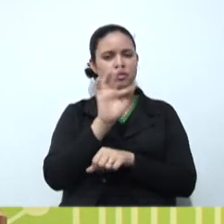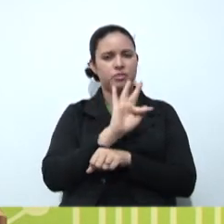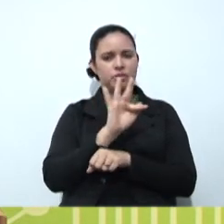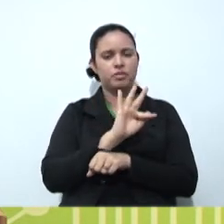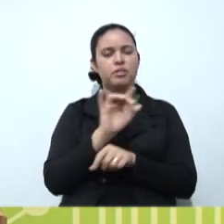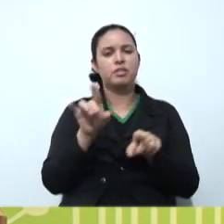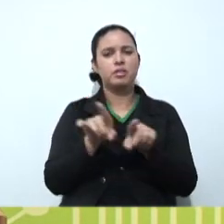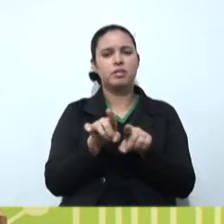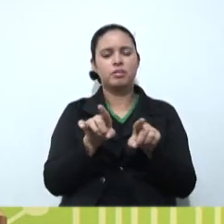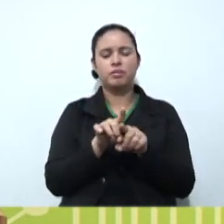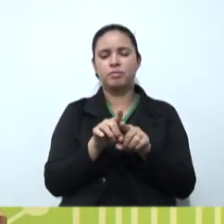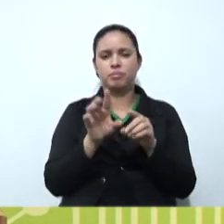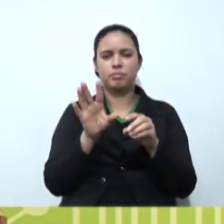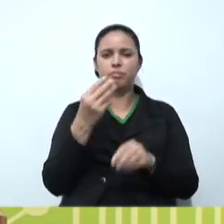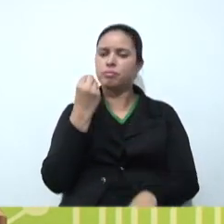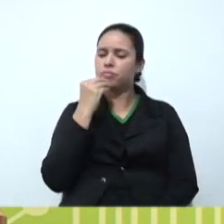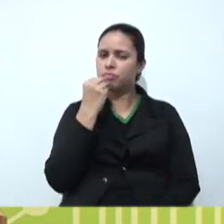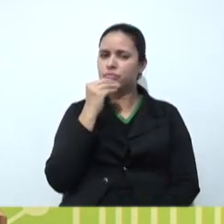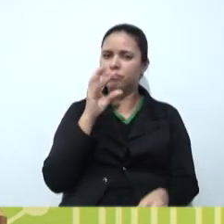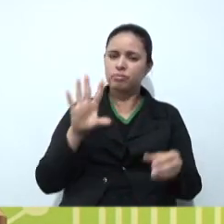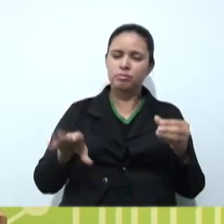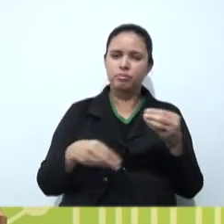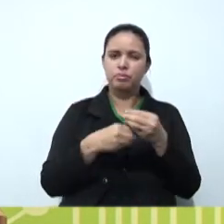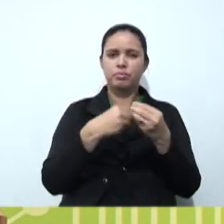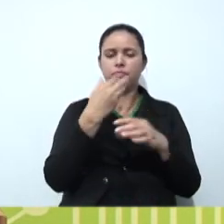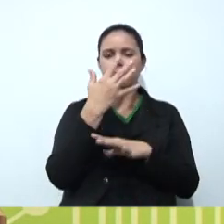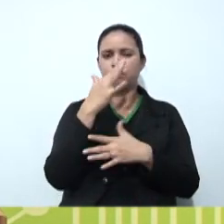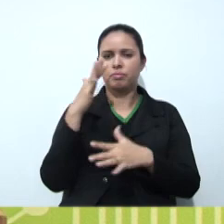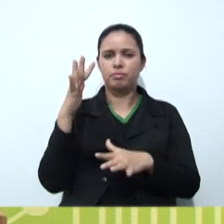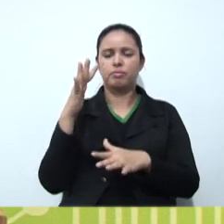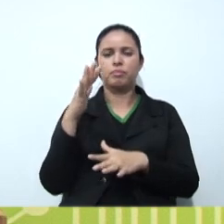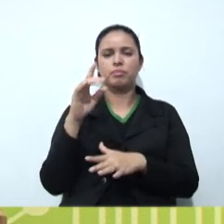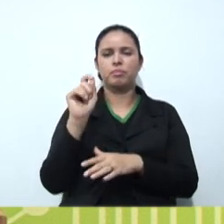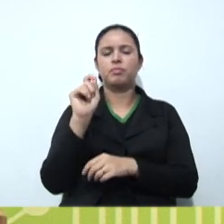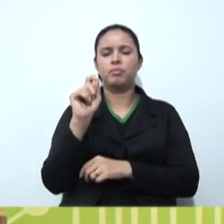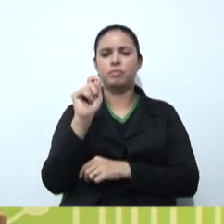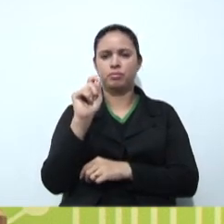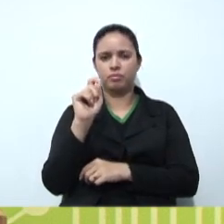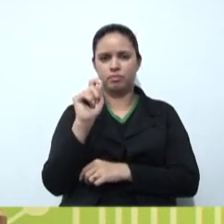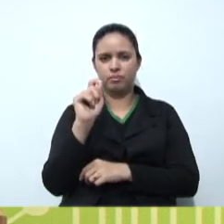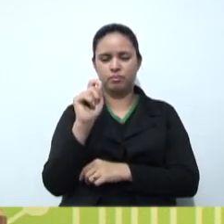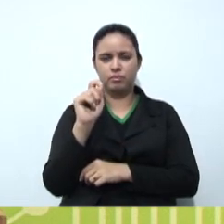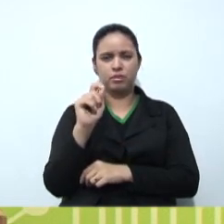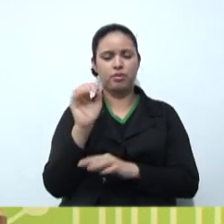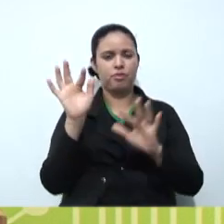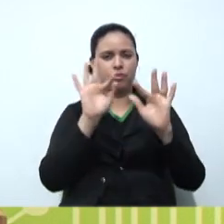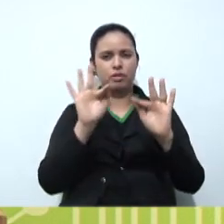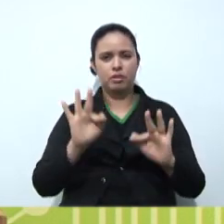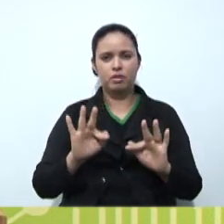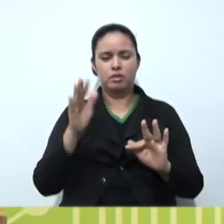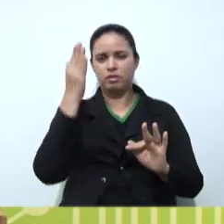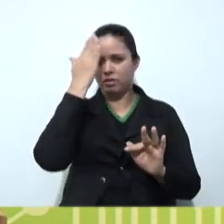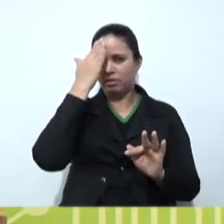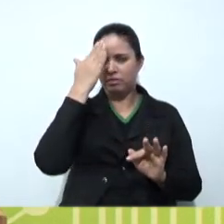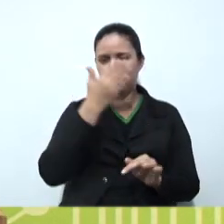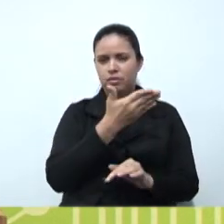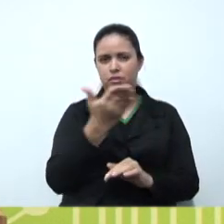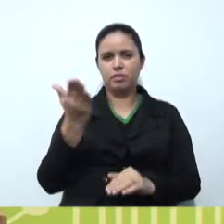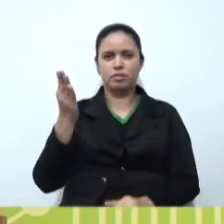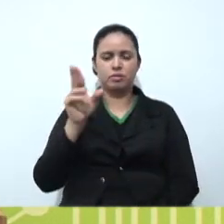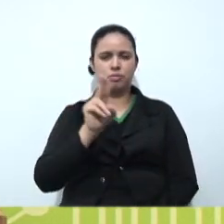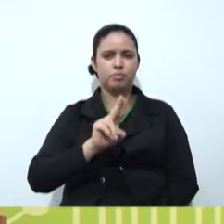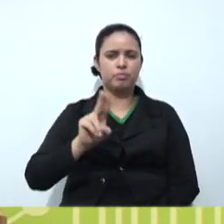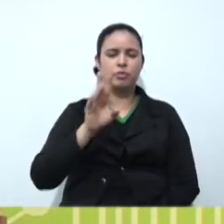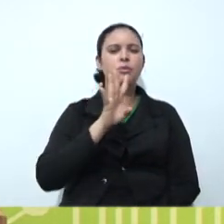também já aproveitando e reforçando os parabéns do professor, a gente fica muito feliz por saber que vocês estão utilizando os